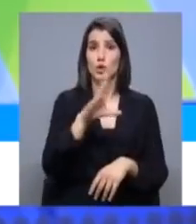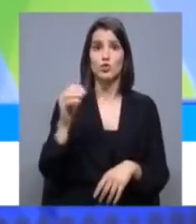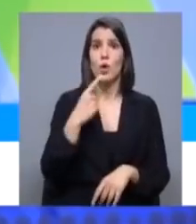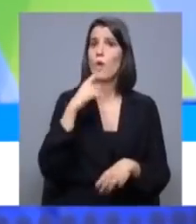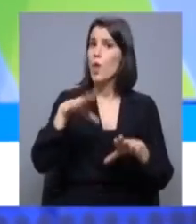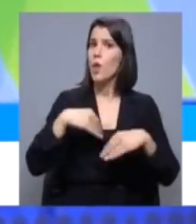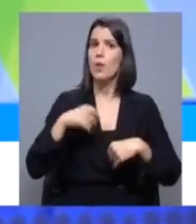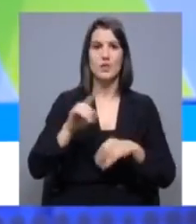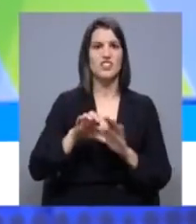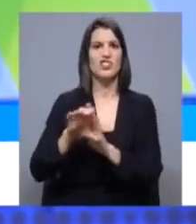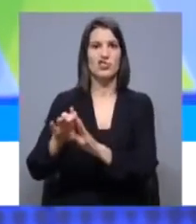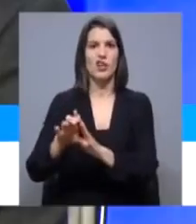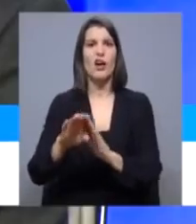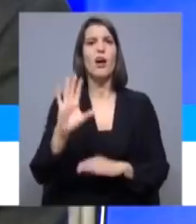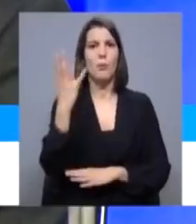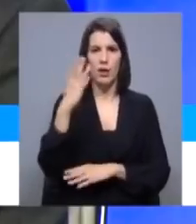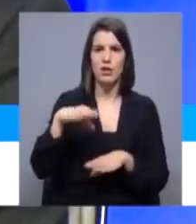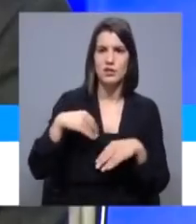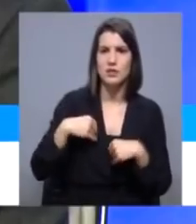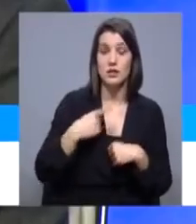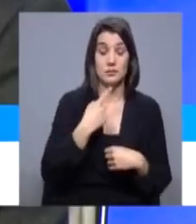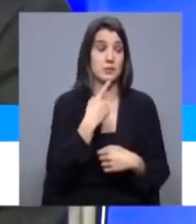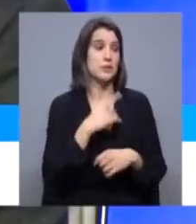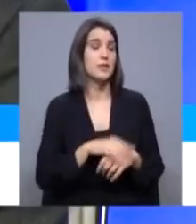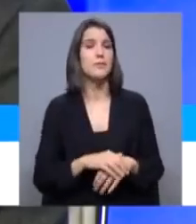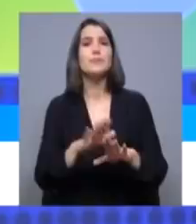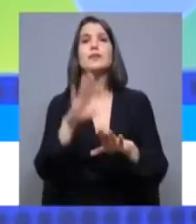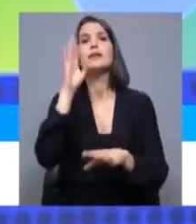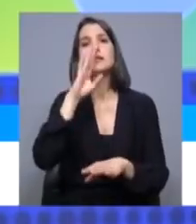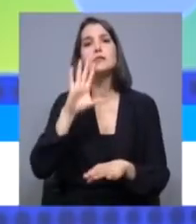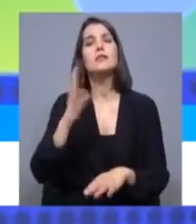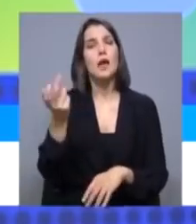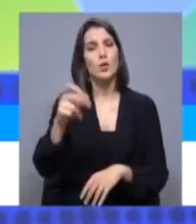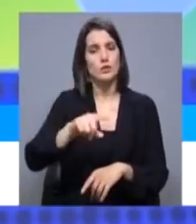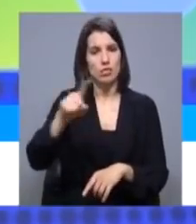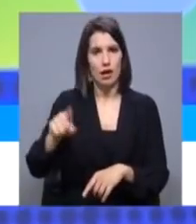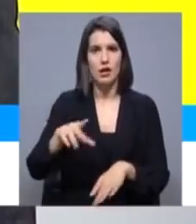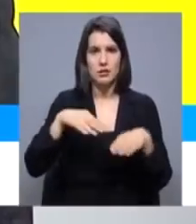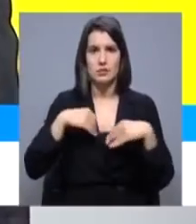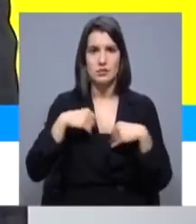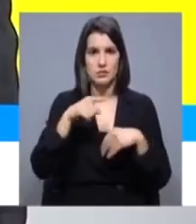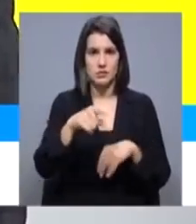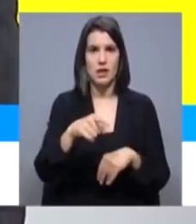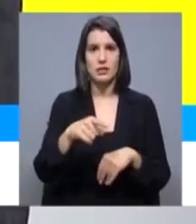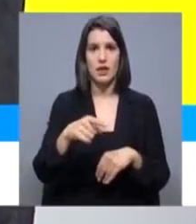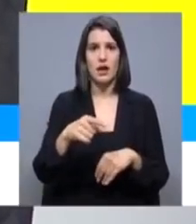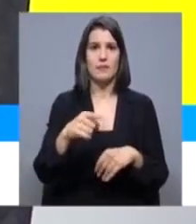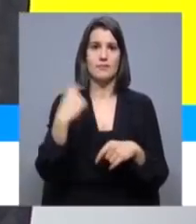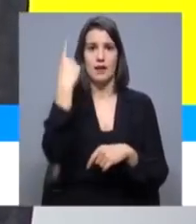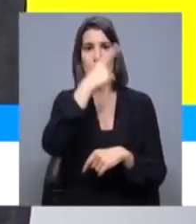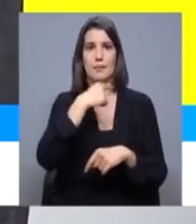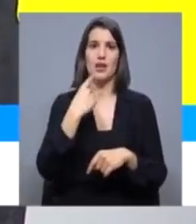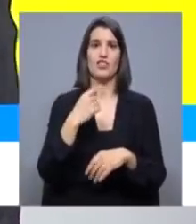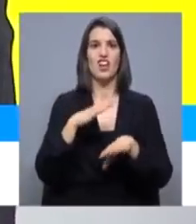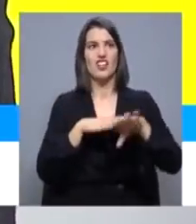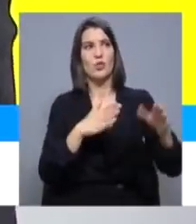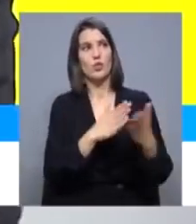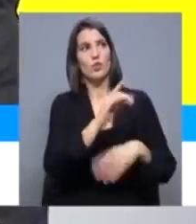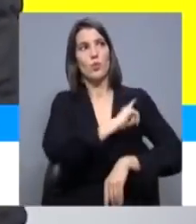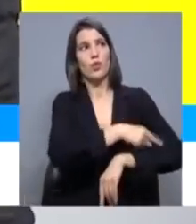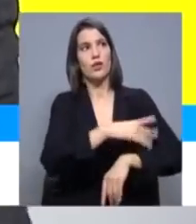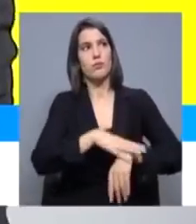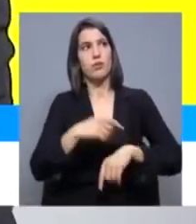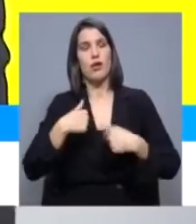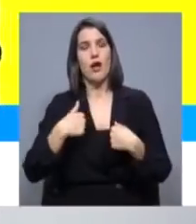não aceita conversar com você não sei como falar com o padre mas se isso acontecer eu respondi a essa pergunta é certa ficar com é só nos ou seja de manter a esquerda no